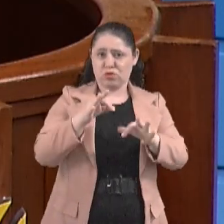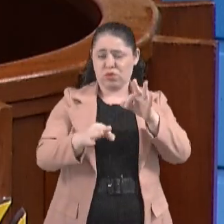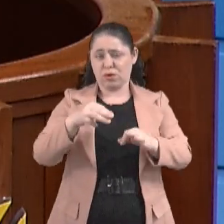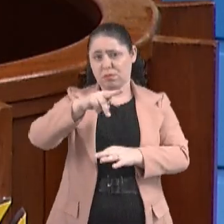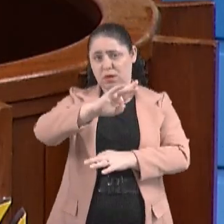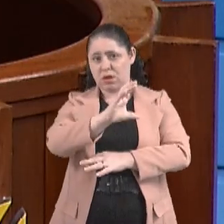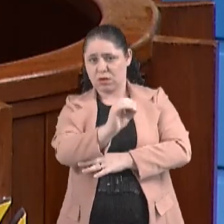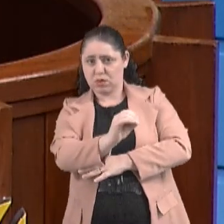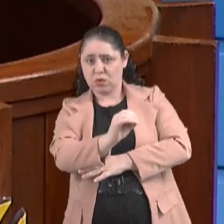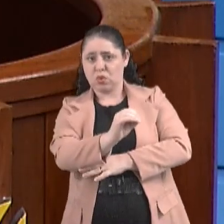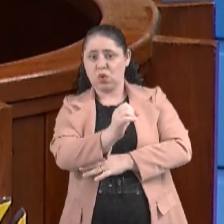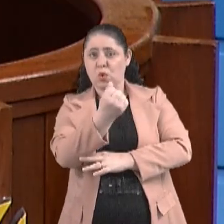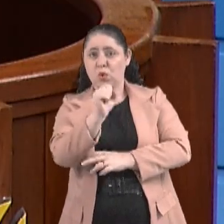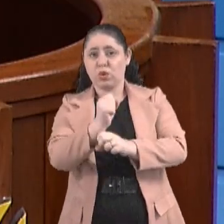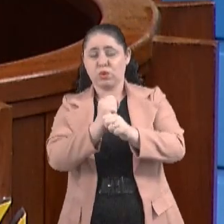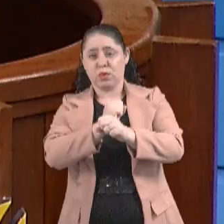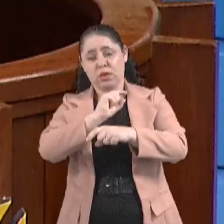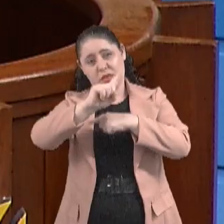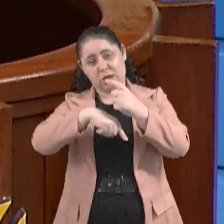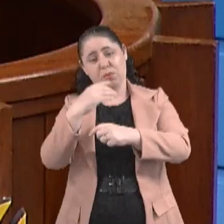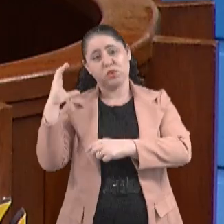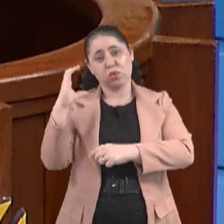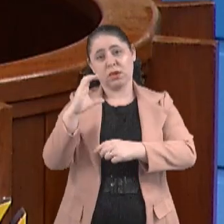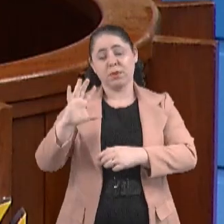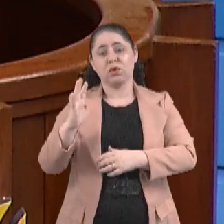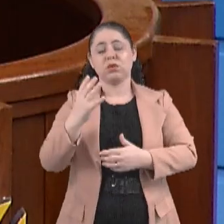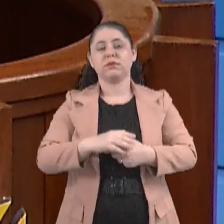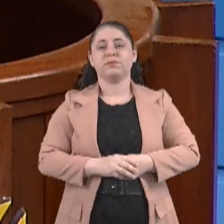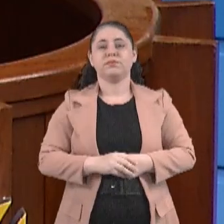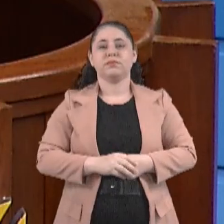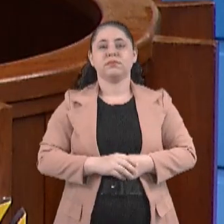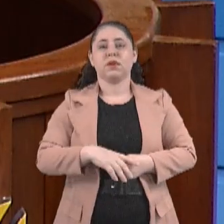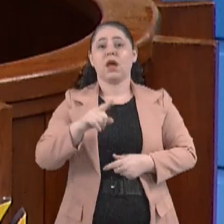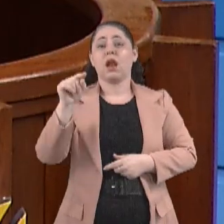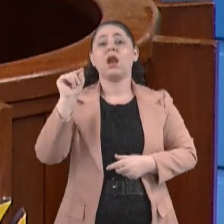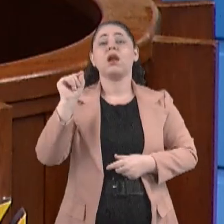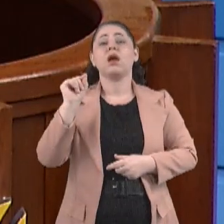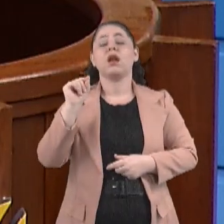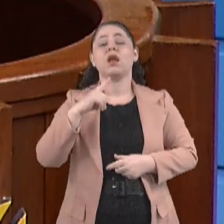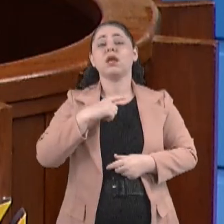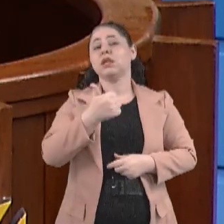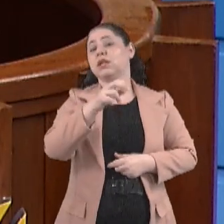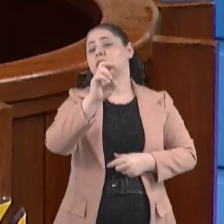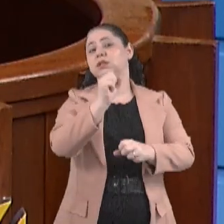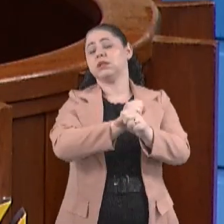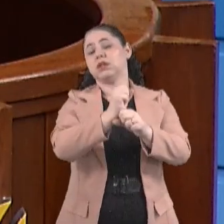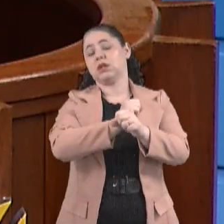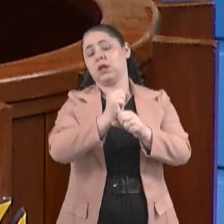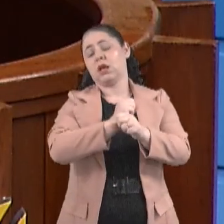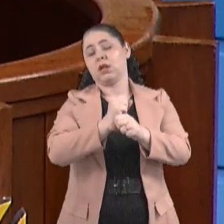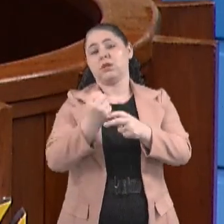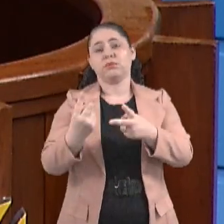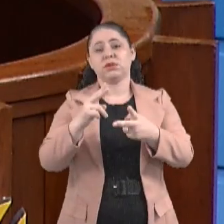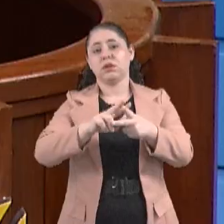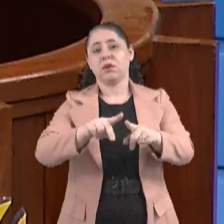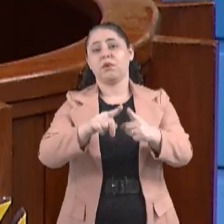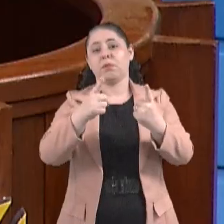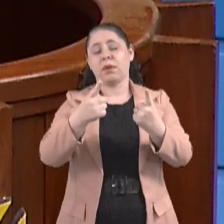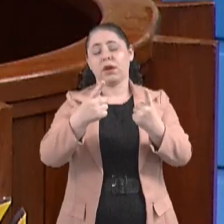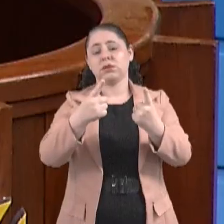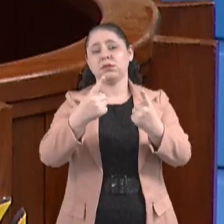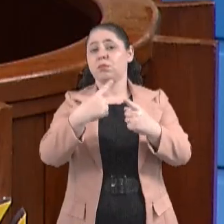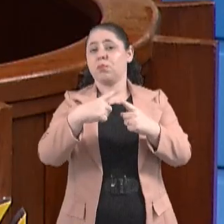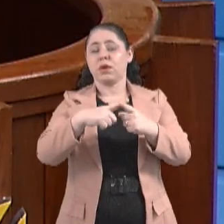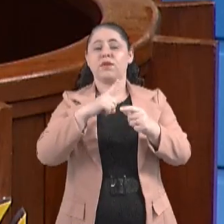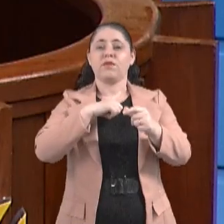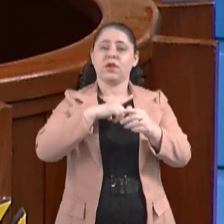de Marco Antônio, 8 anos após os crimes, o mesmo foi sentenciado a 15 anos de prisão. Mas, em razão